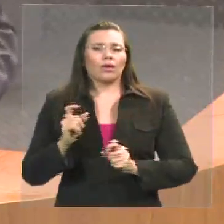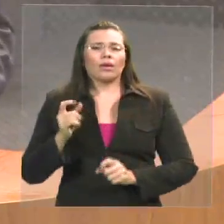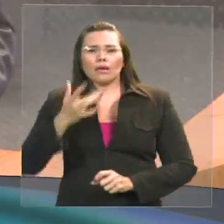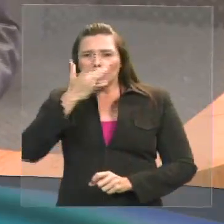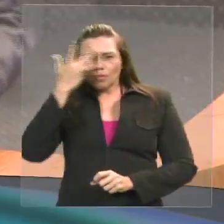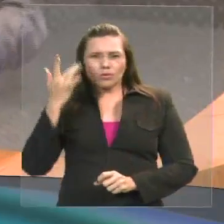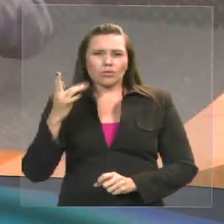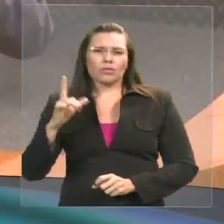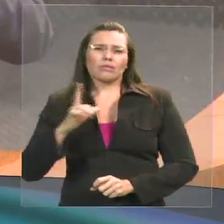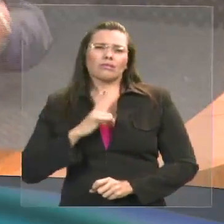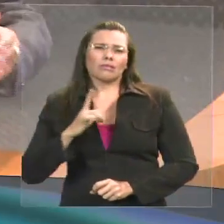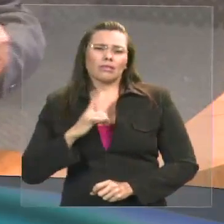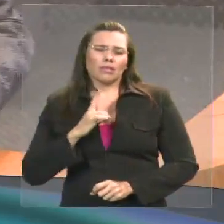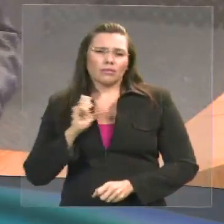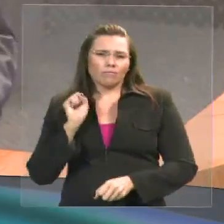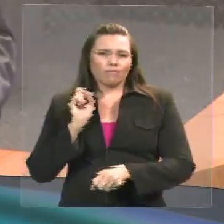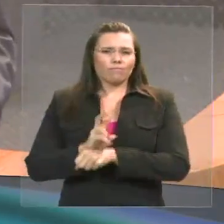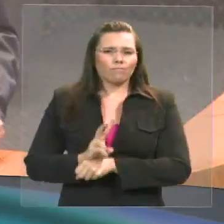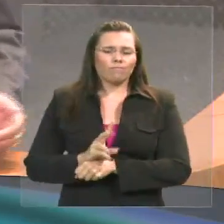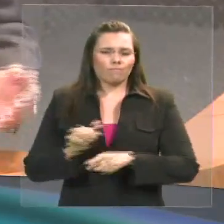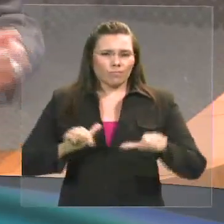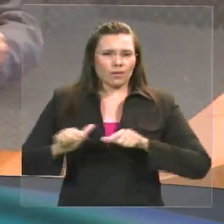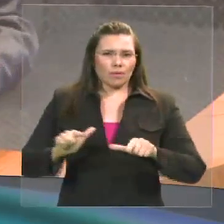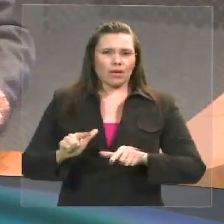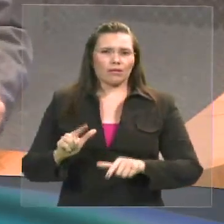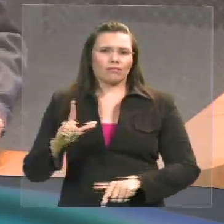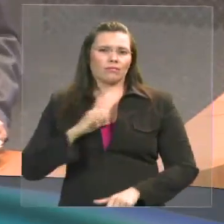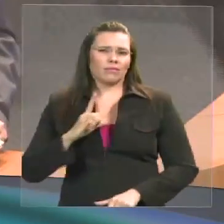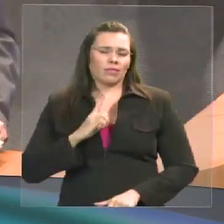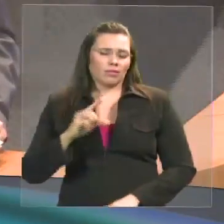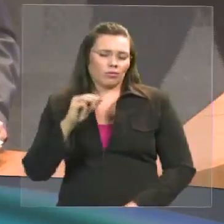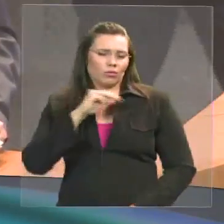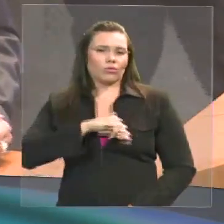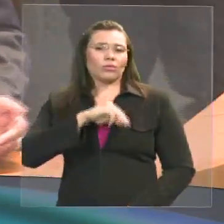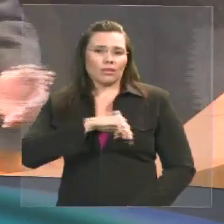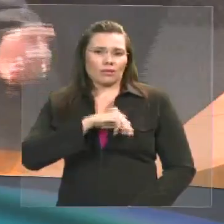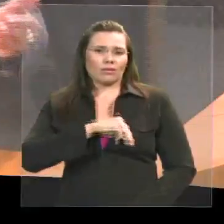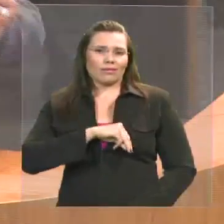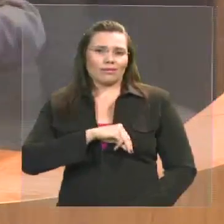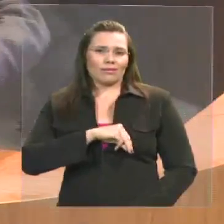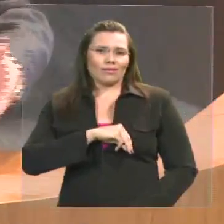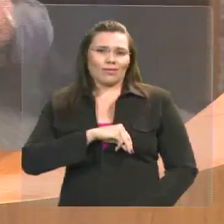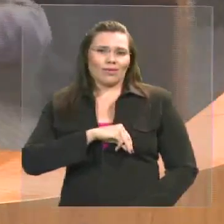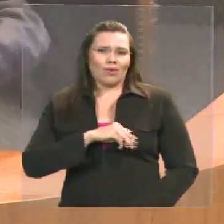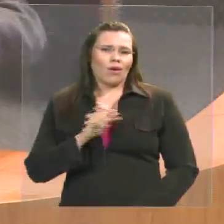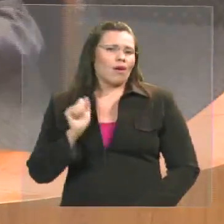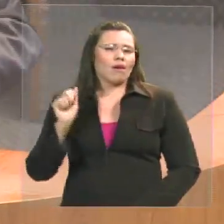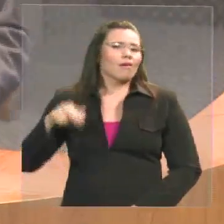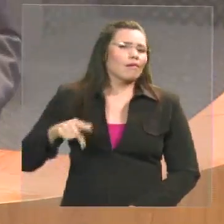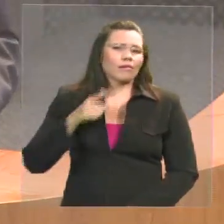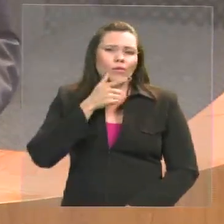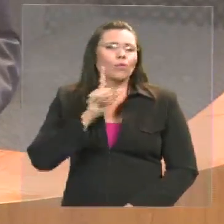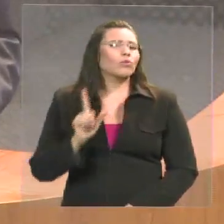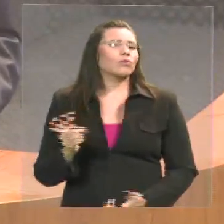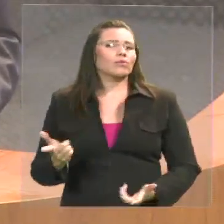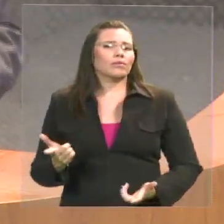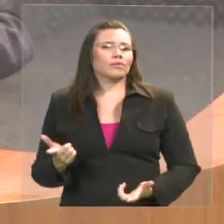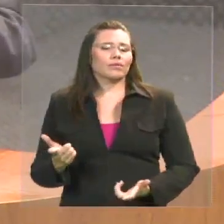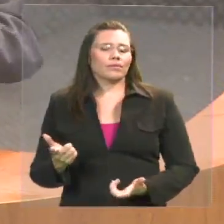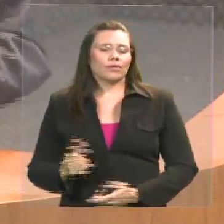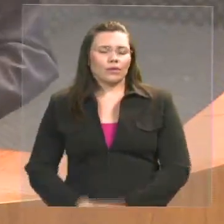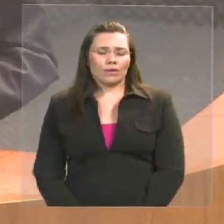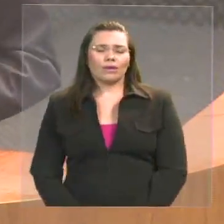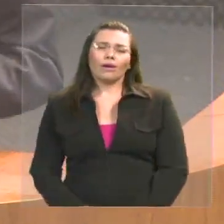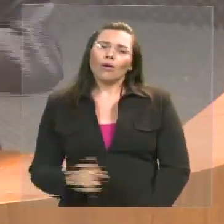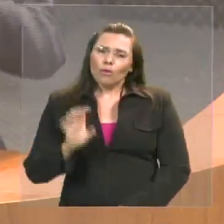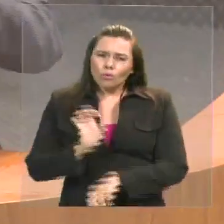trabalho, tendo a sua renda, o Estado está ganhando com isso. Nós vamos retroalimentar a economia maranhense. Não pode